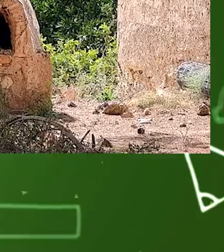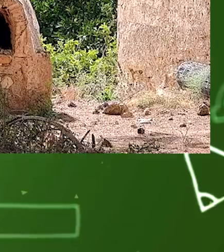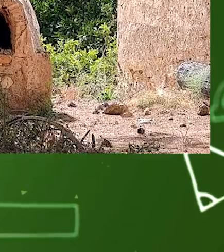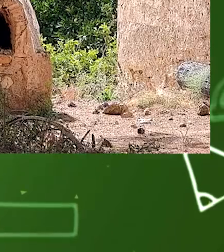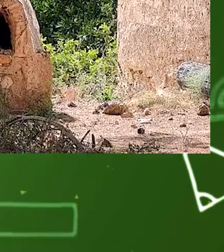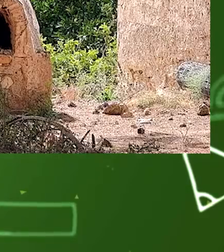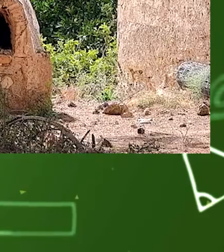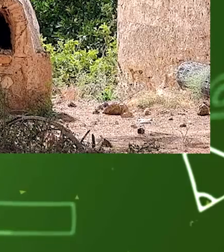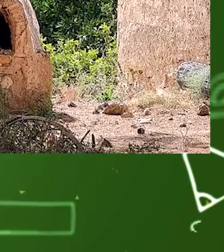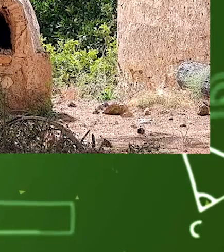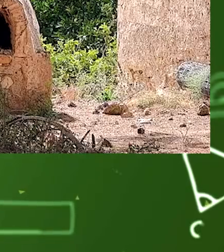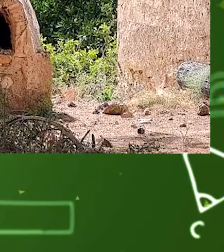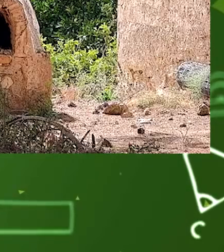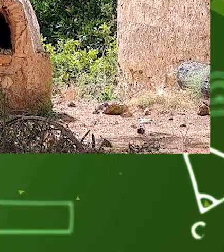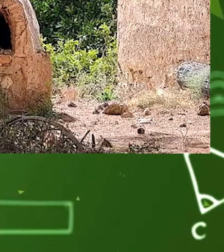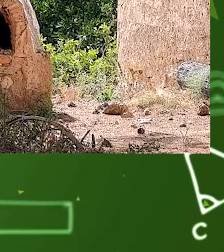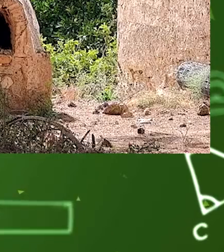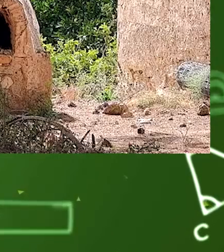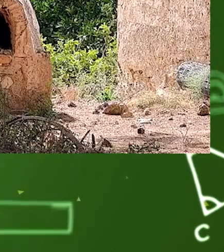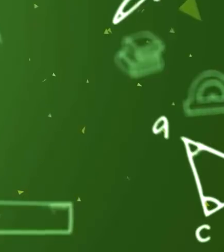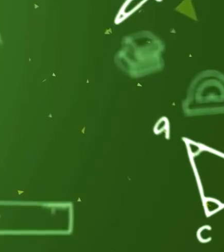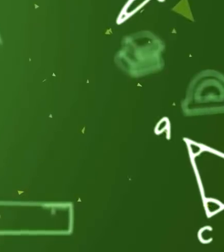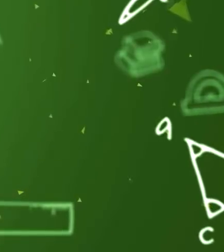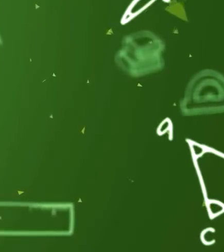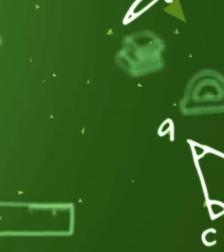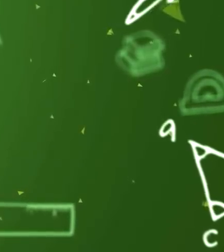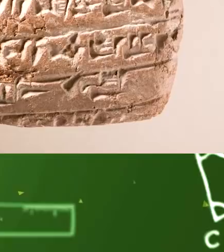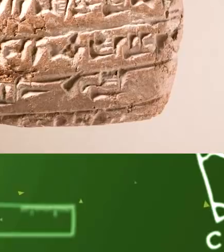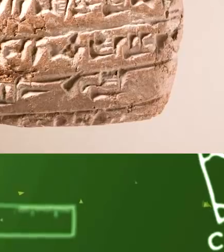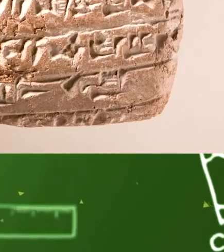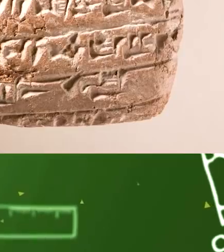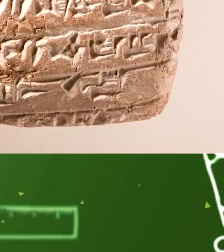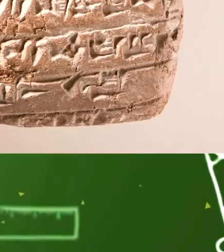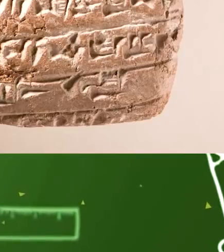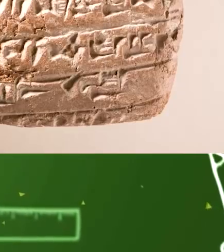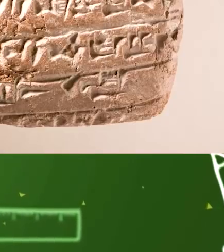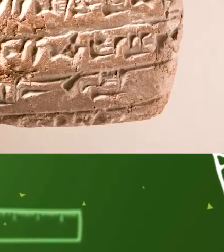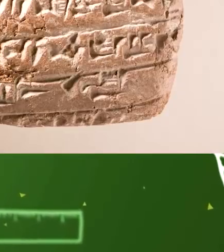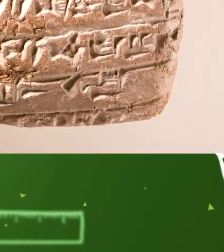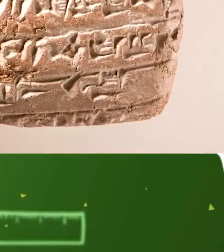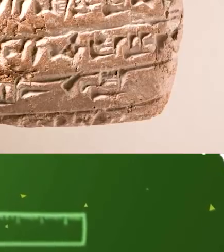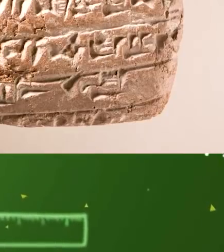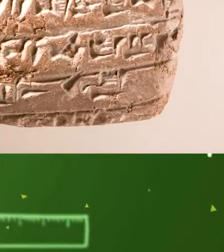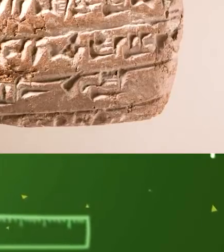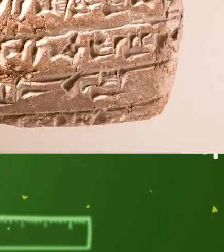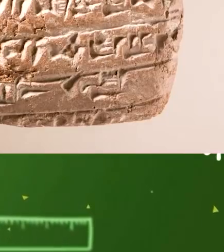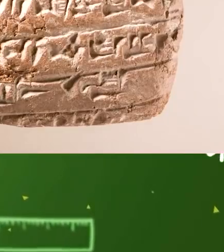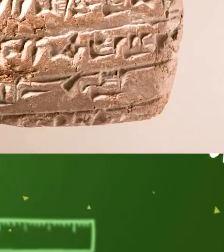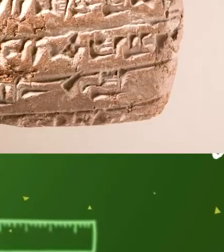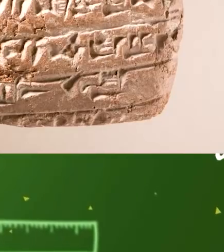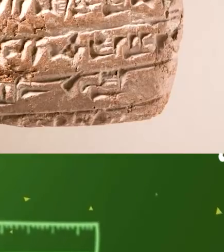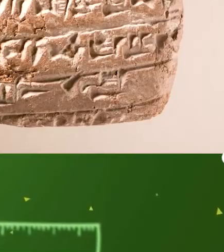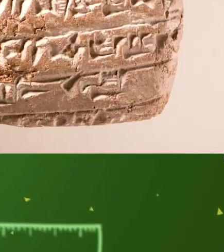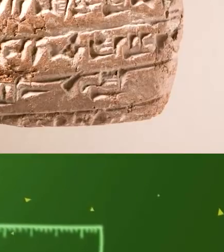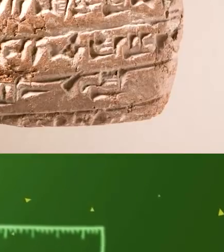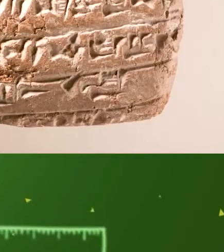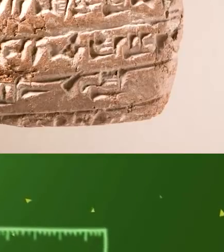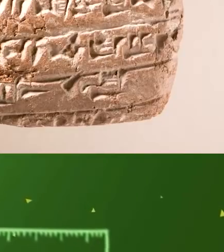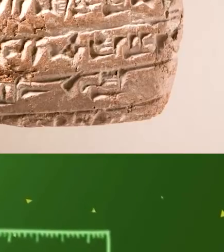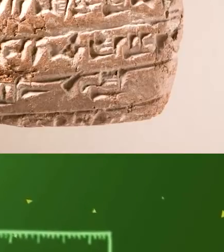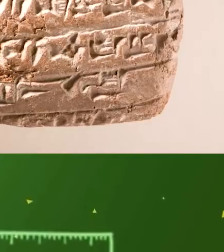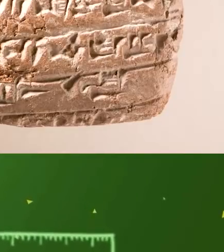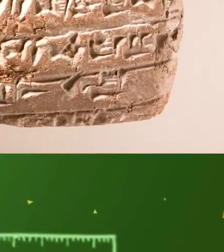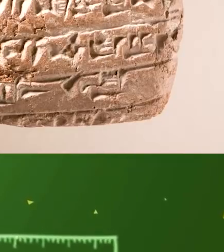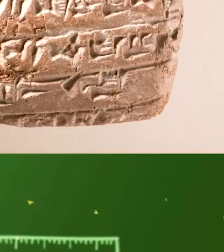onde eram tostadas e, uma vez secas, se tornavam um registro